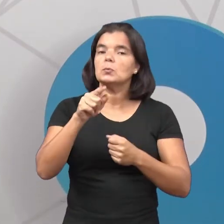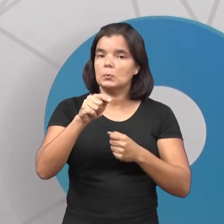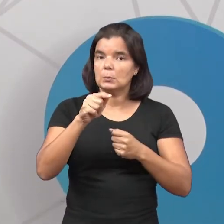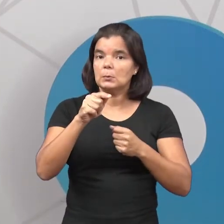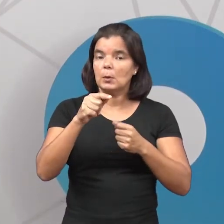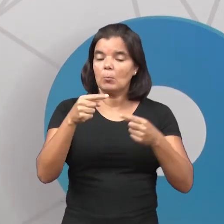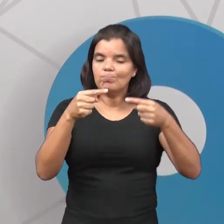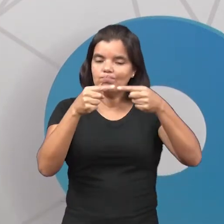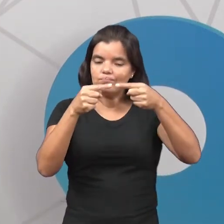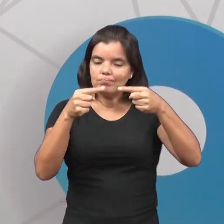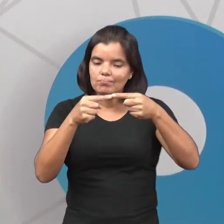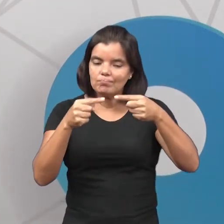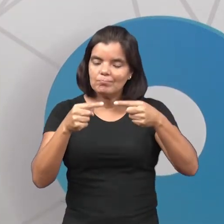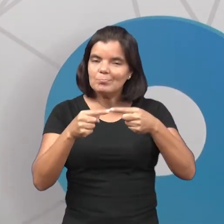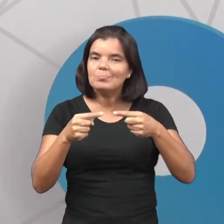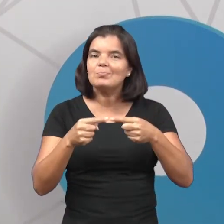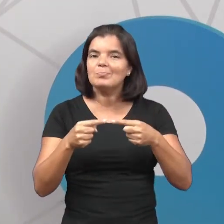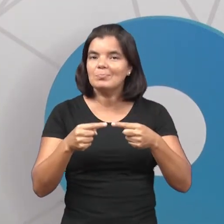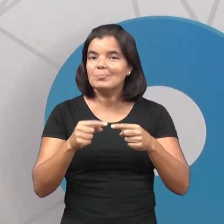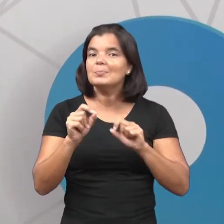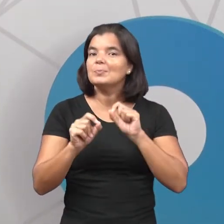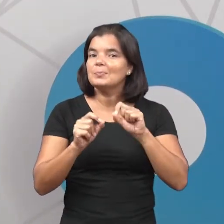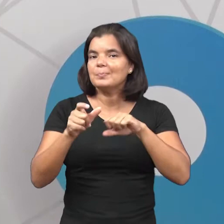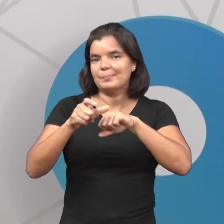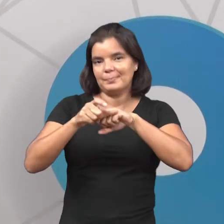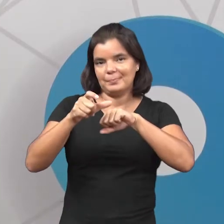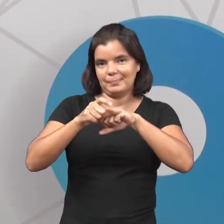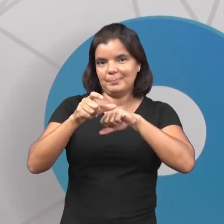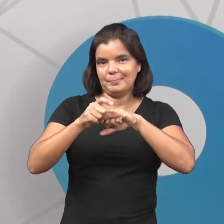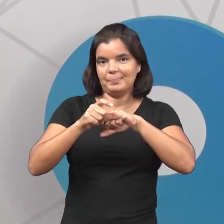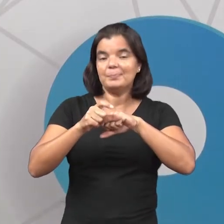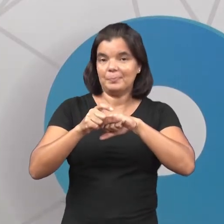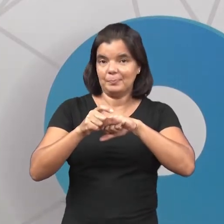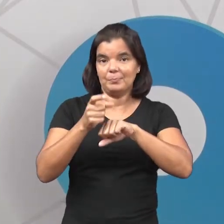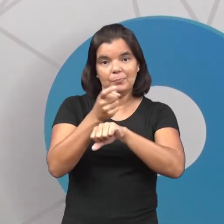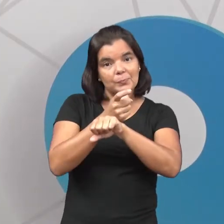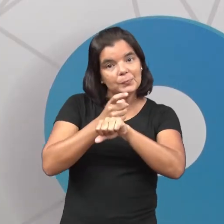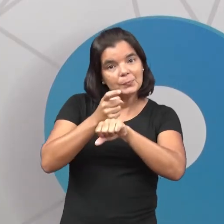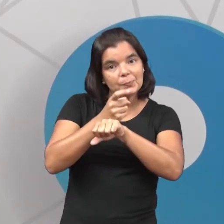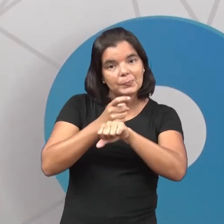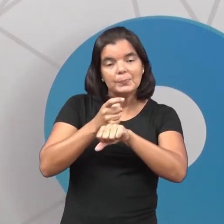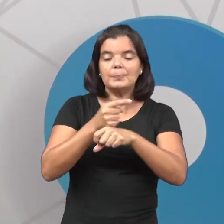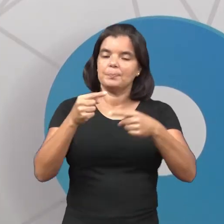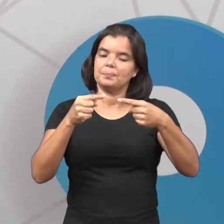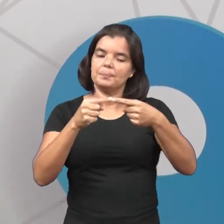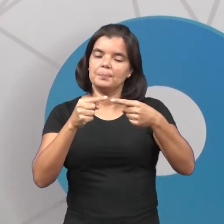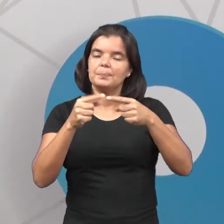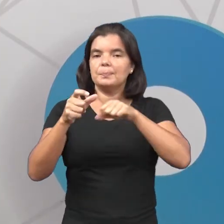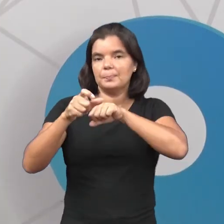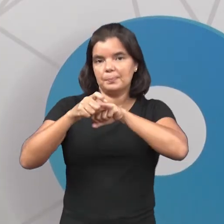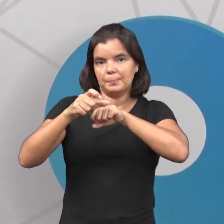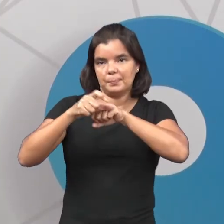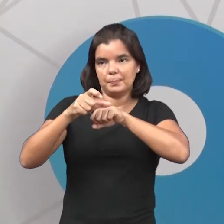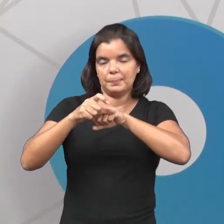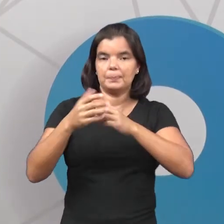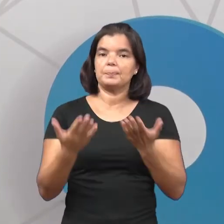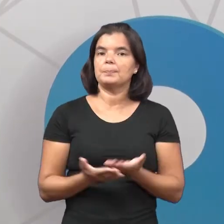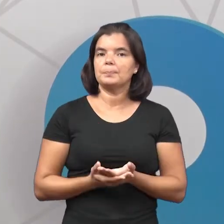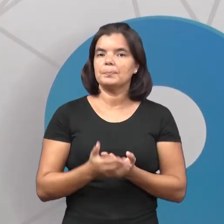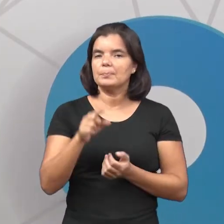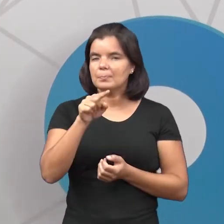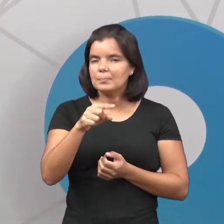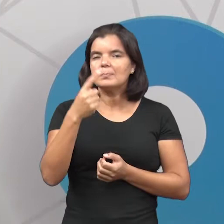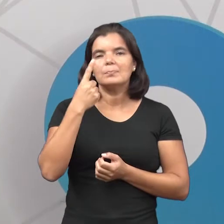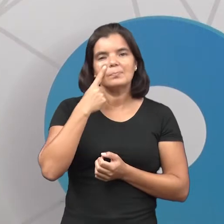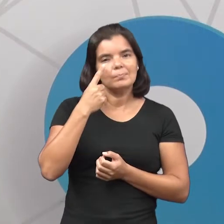estão intimamente ligadas aos substantivos, a relação entre adjetivo e substantivo. Agora que